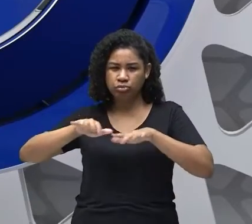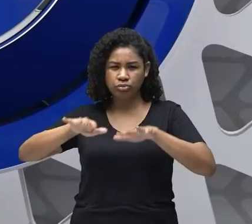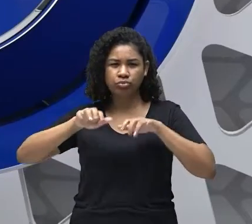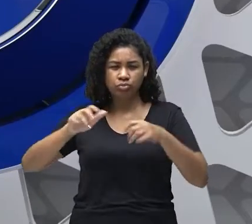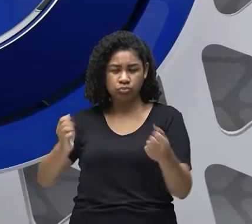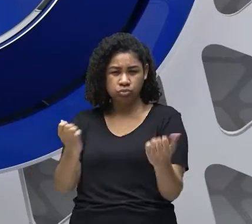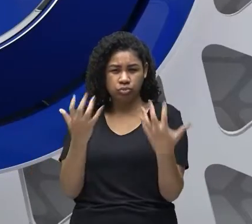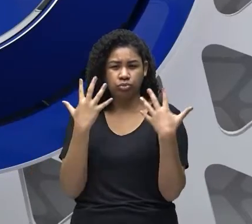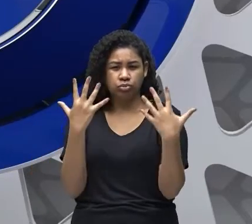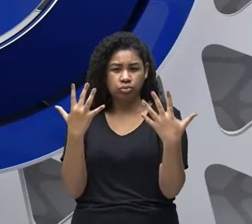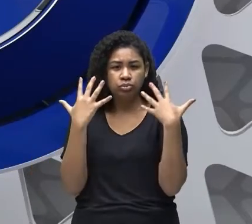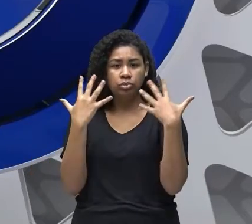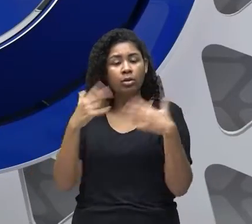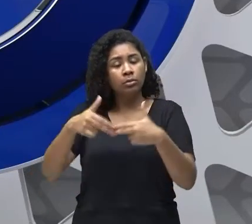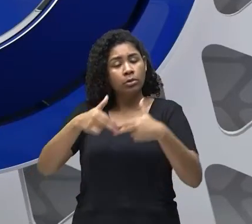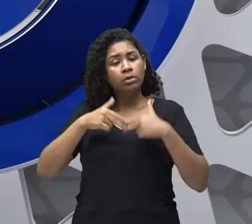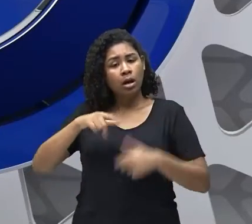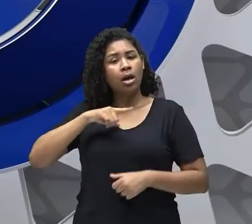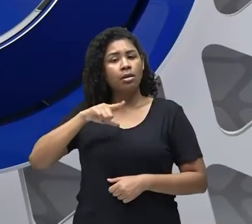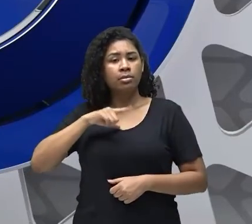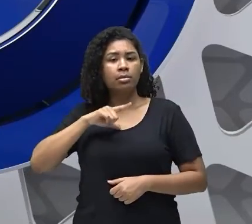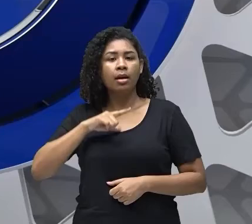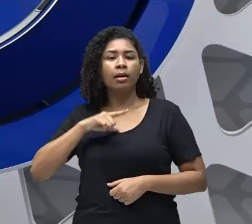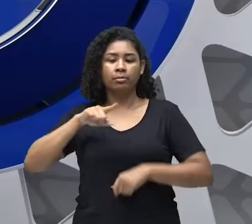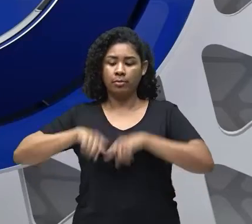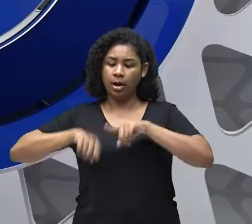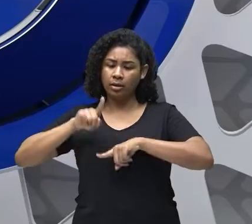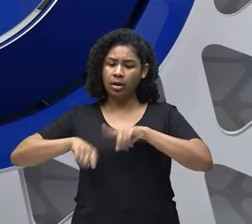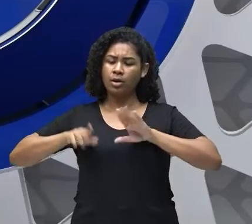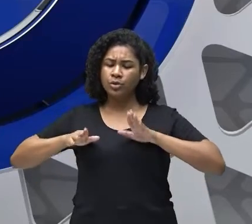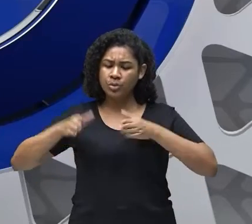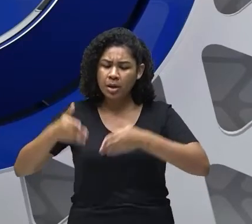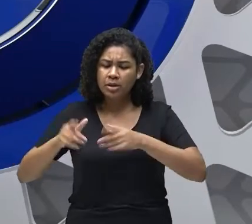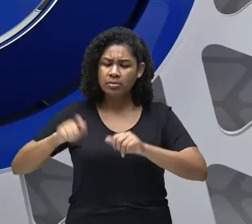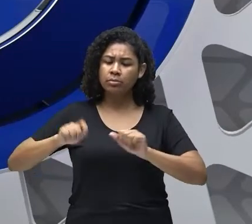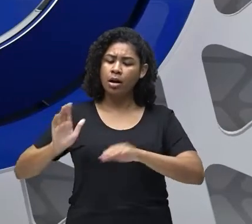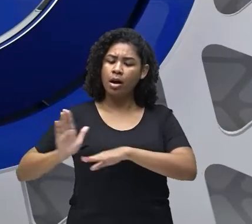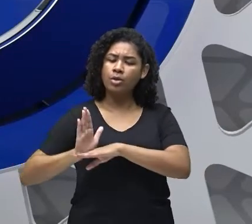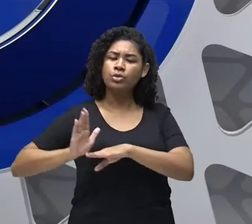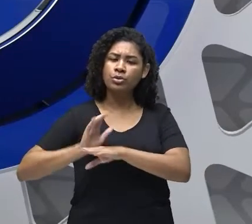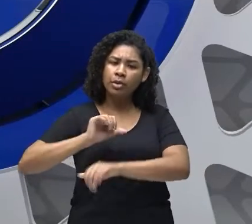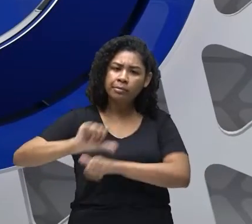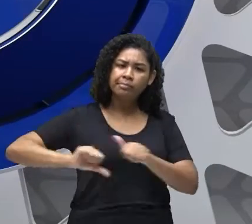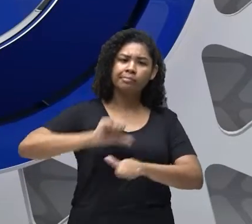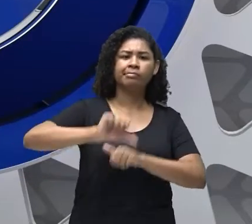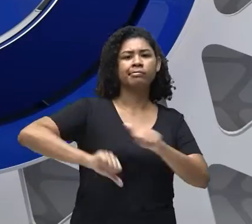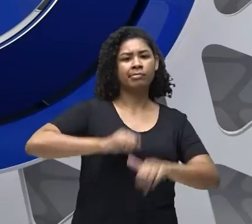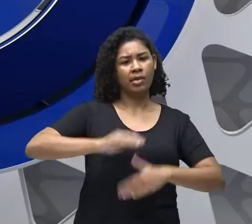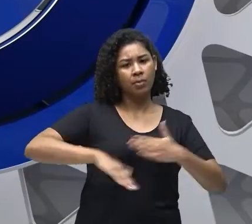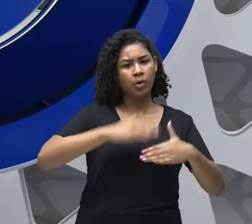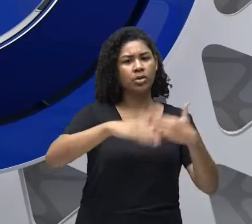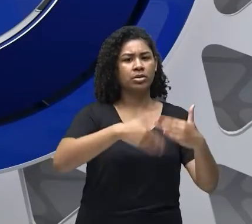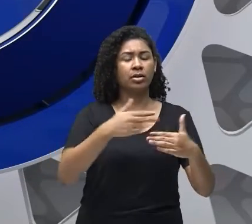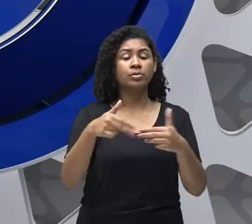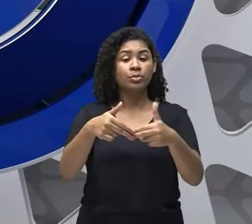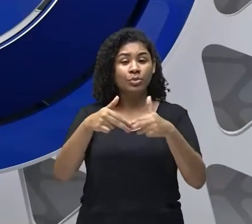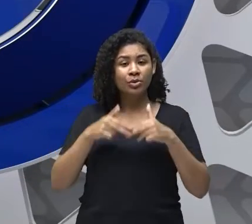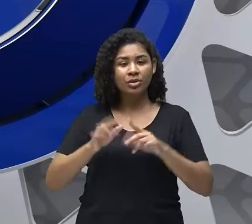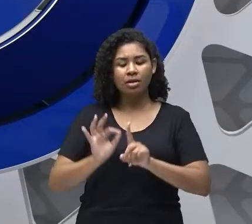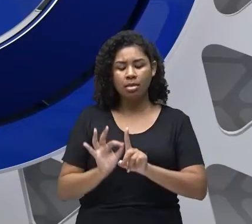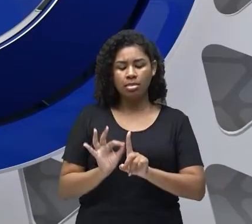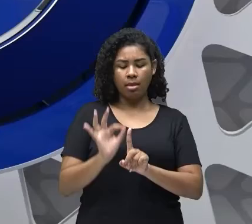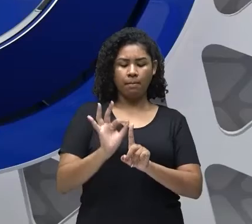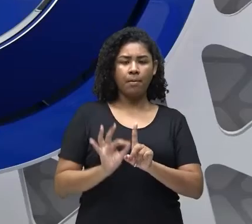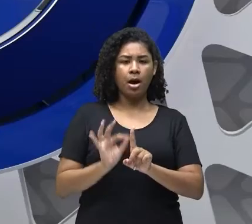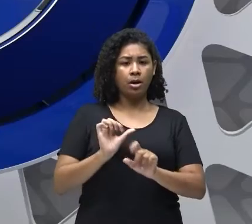fazer essa troca. Existe um condensador que também vai auxiliar nesse processo. Tá? Então, a troca de temperatura